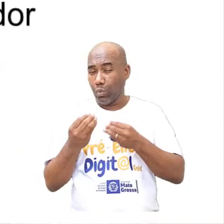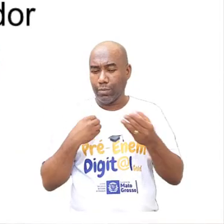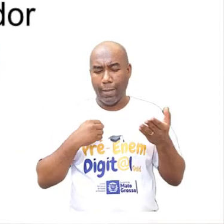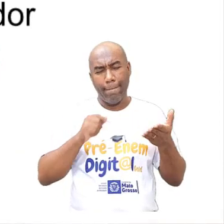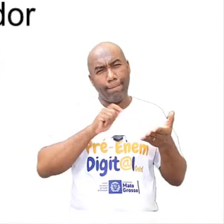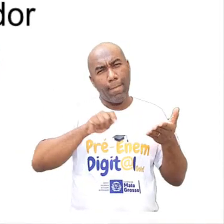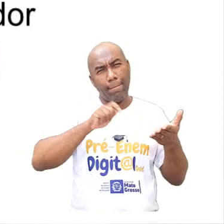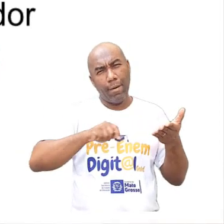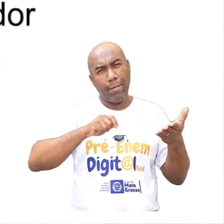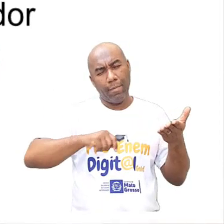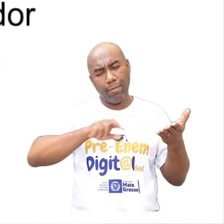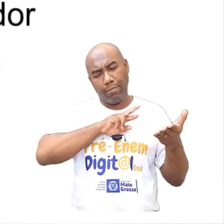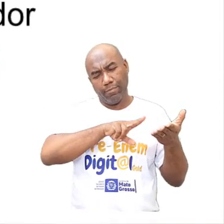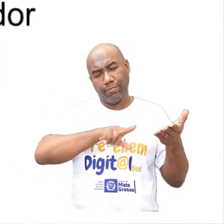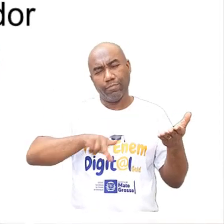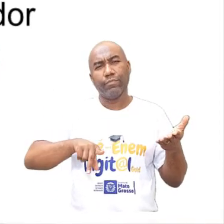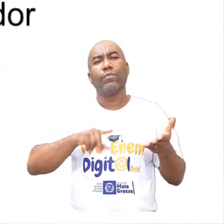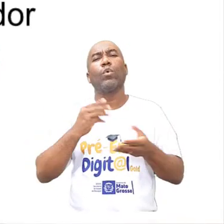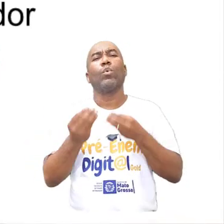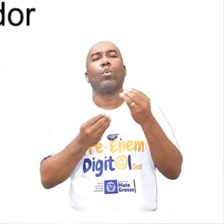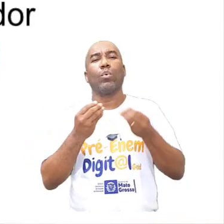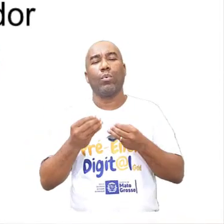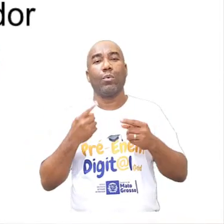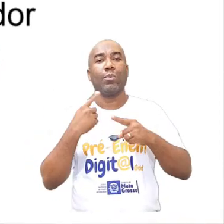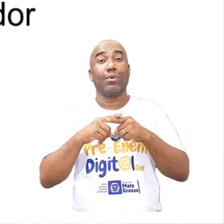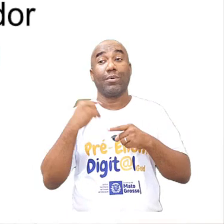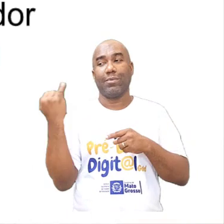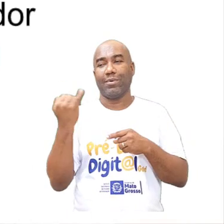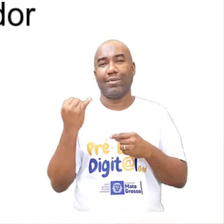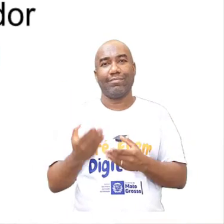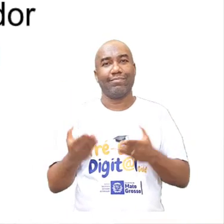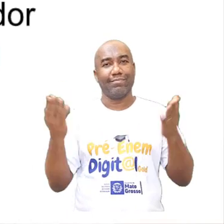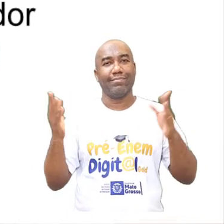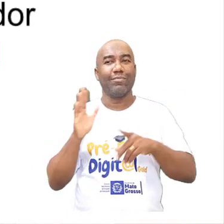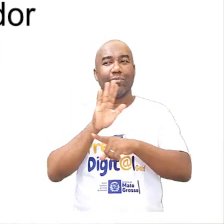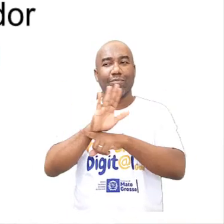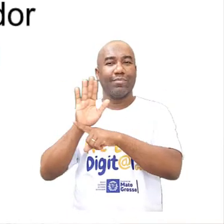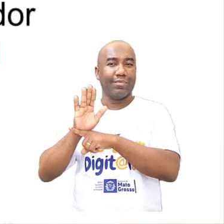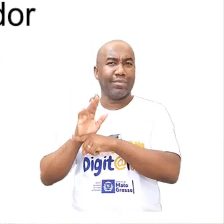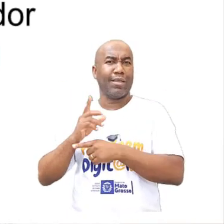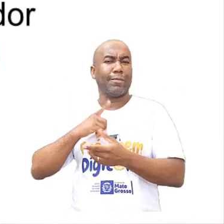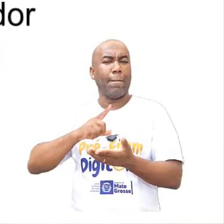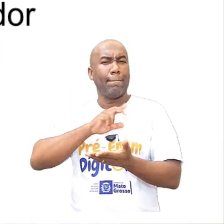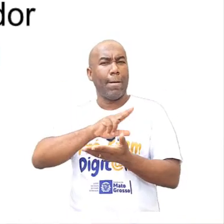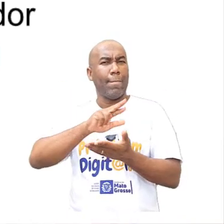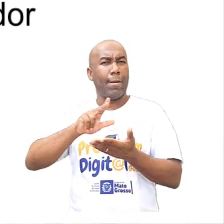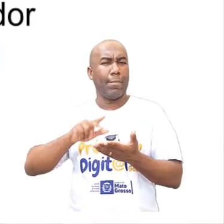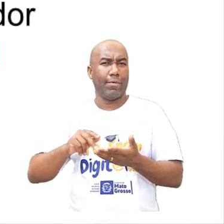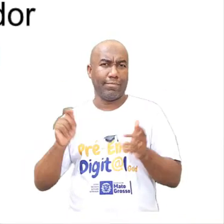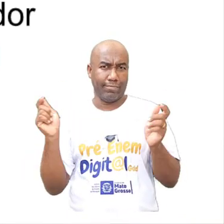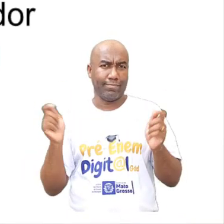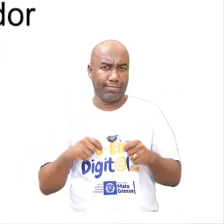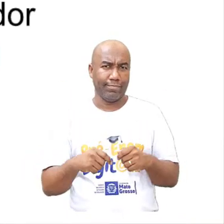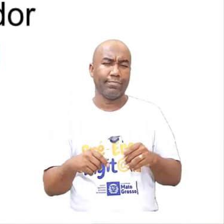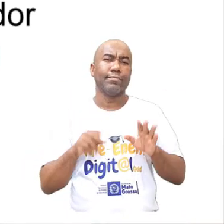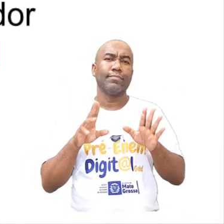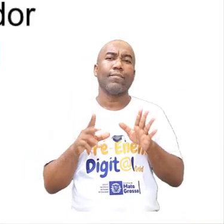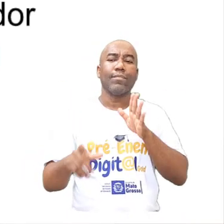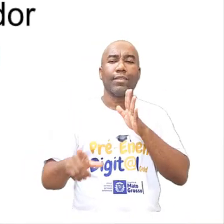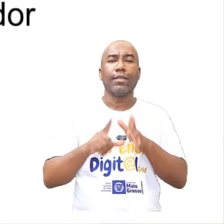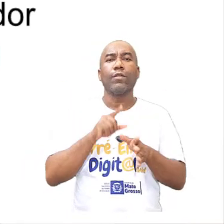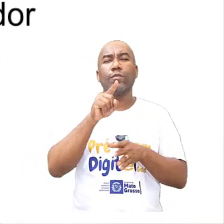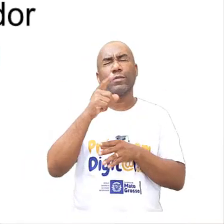efeito? O efeito é aquele que diz qual a finalidade dessa intervenção,